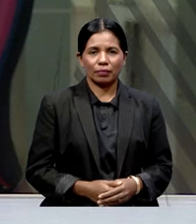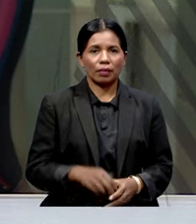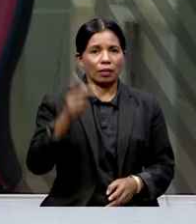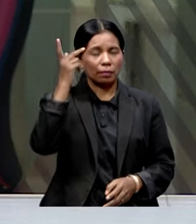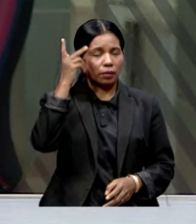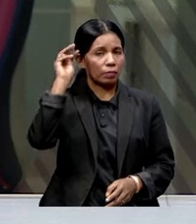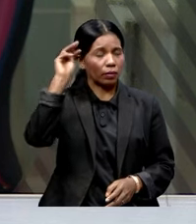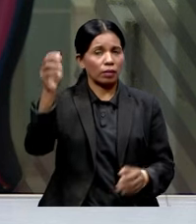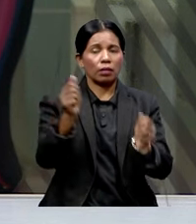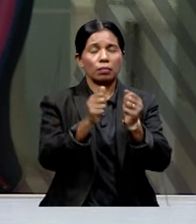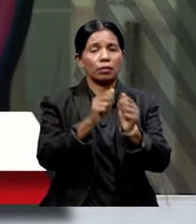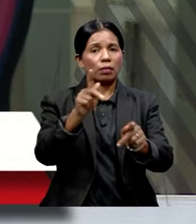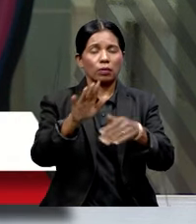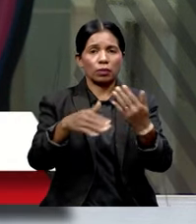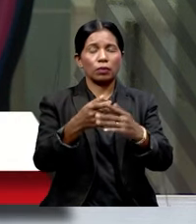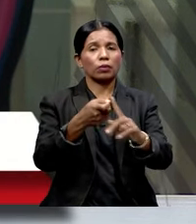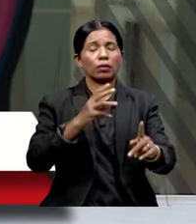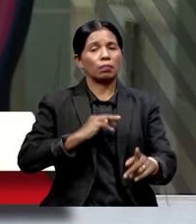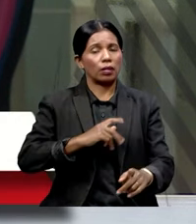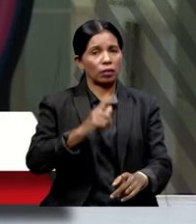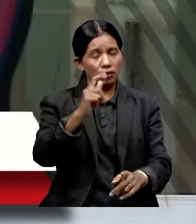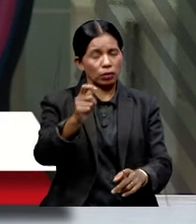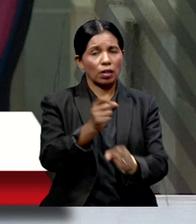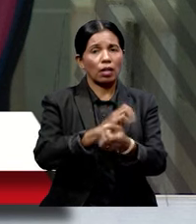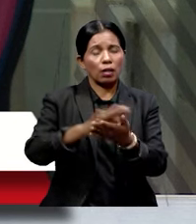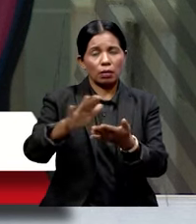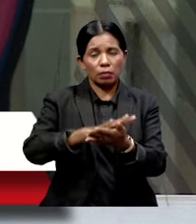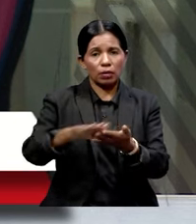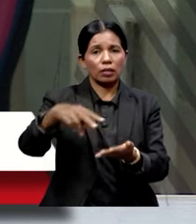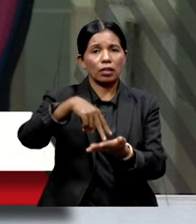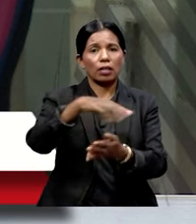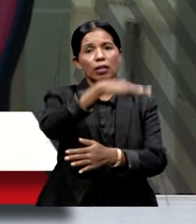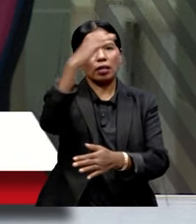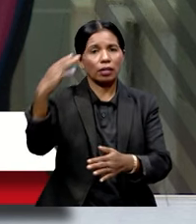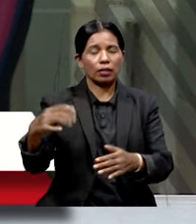Primeiro Ministro Hamutu Kosarani Siru Simanatutu halu limpeza no hari arku ya dalan nining.